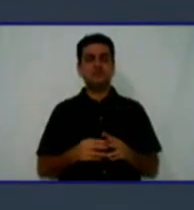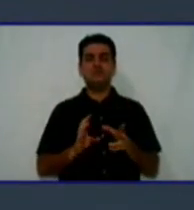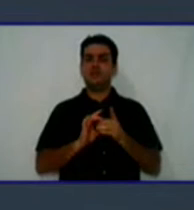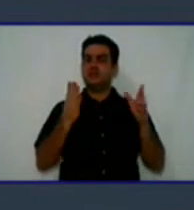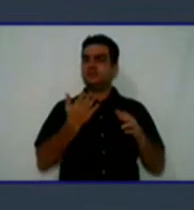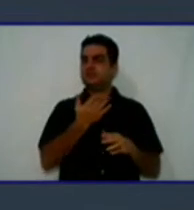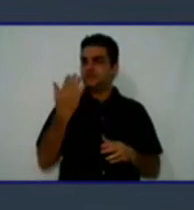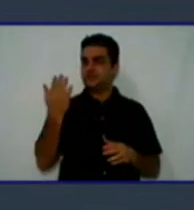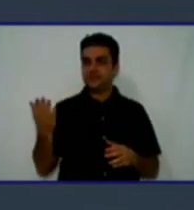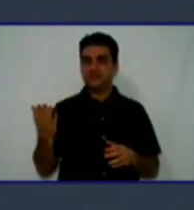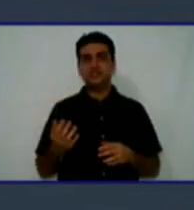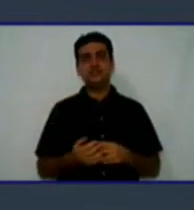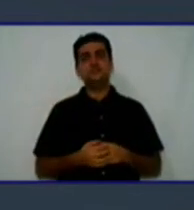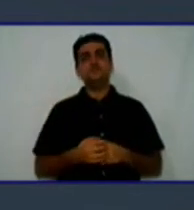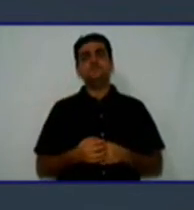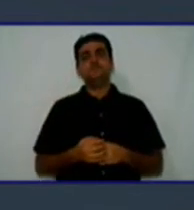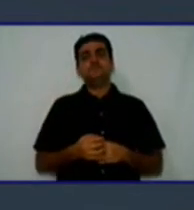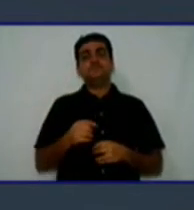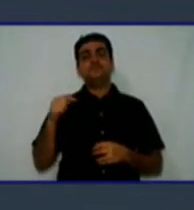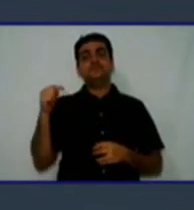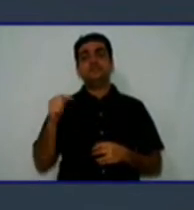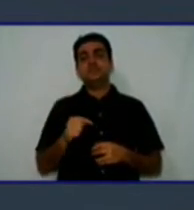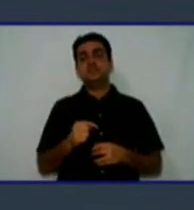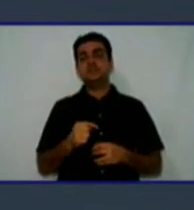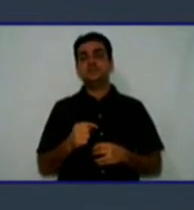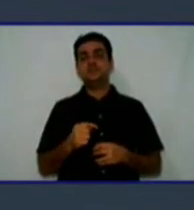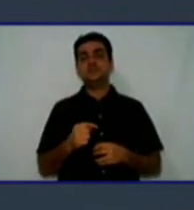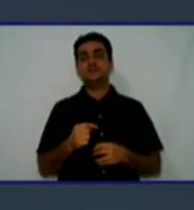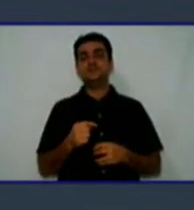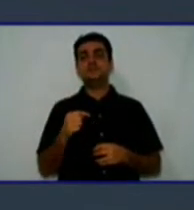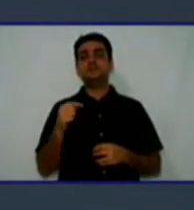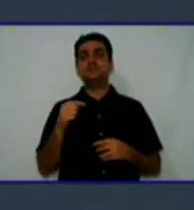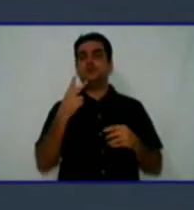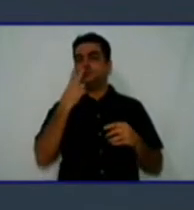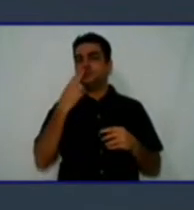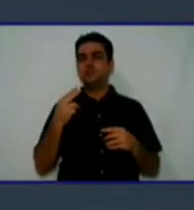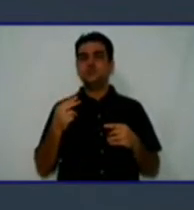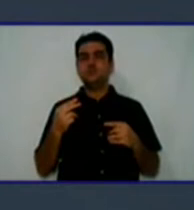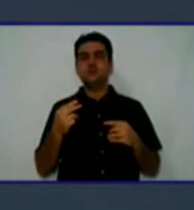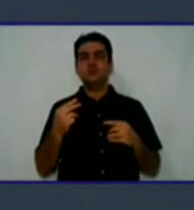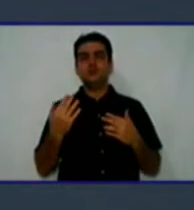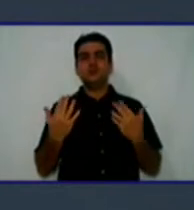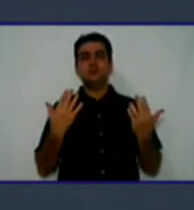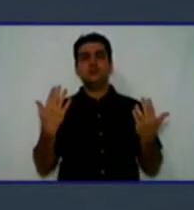de vossas excelências, e ali, portanto,